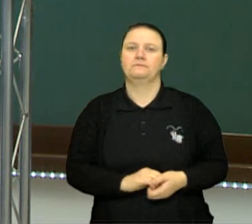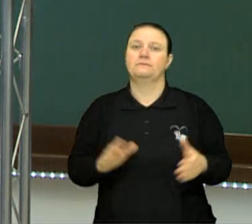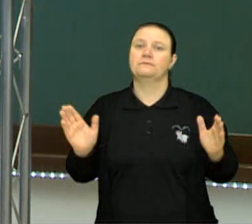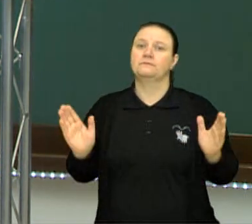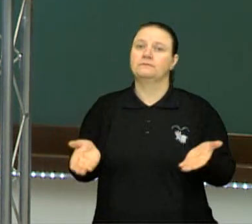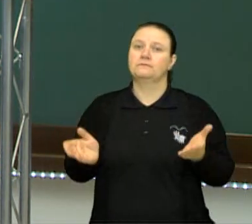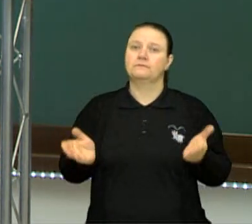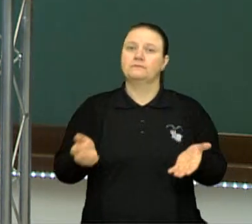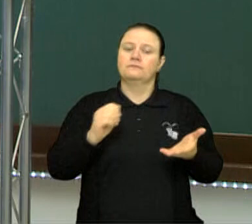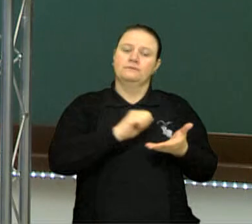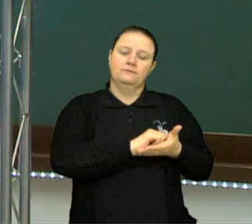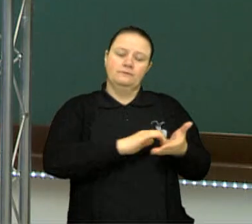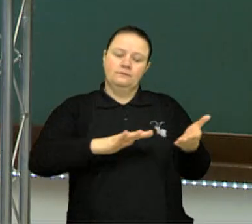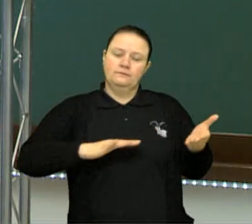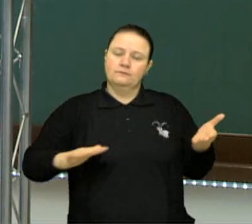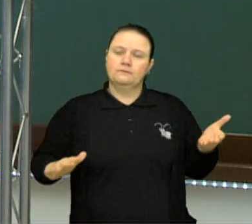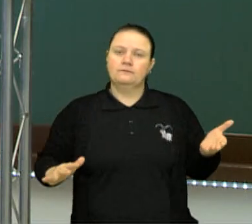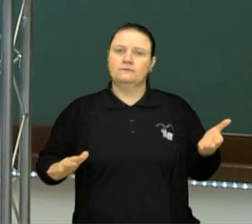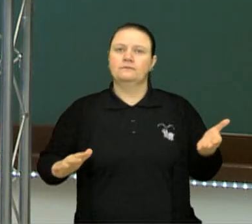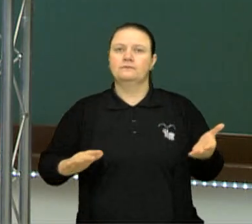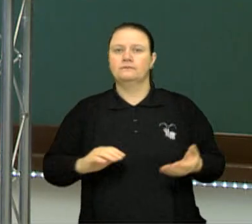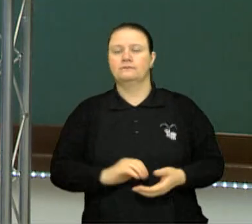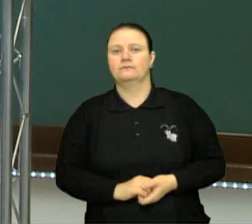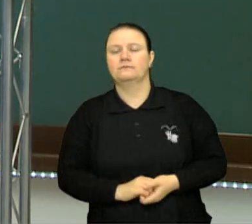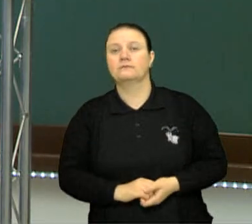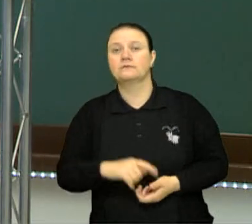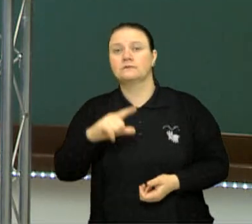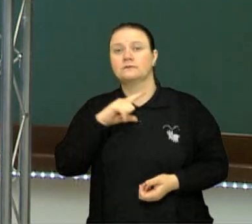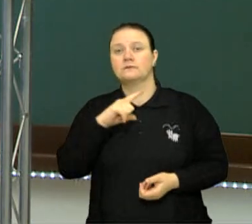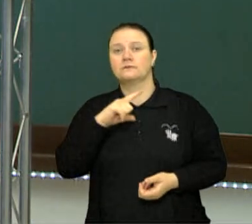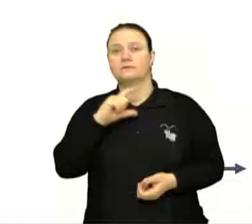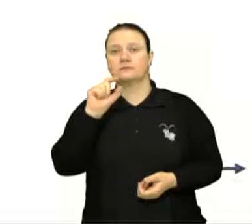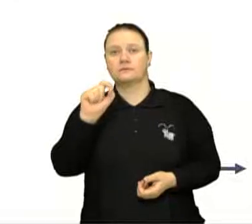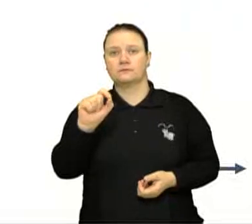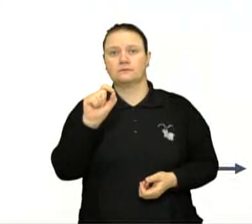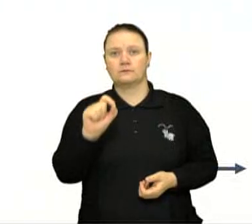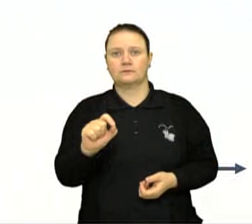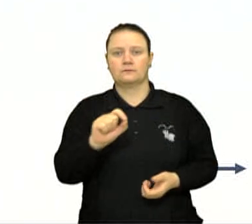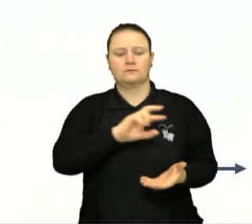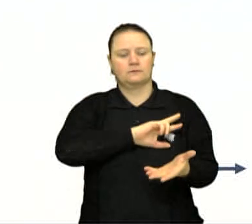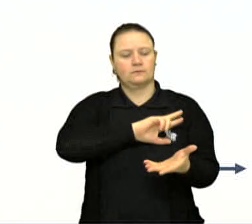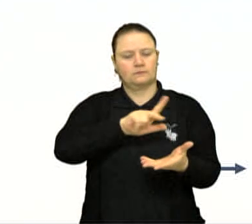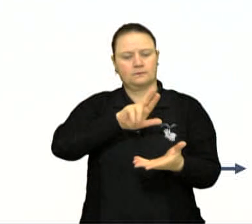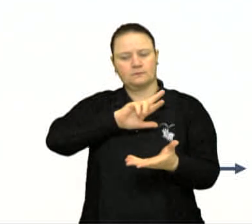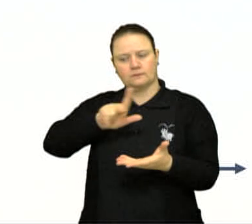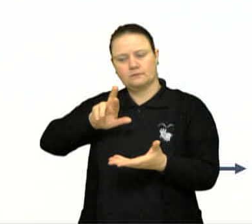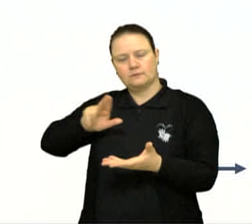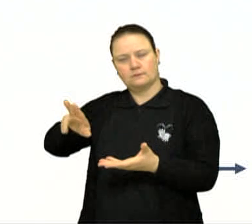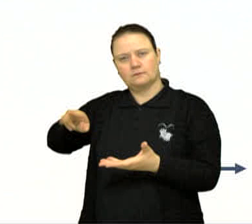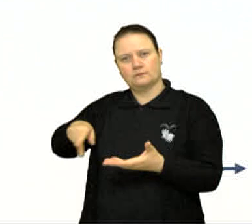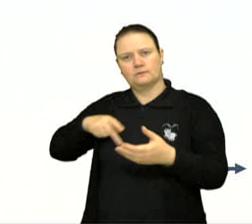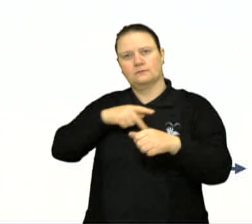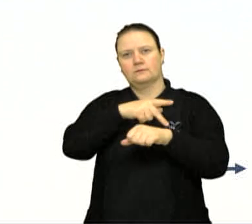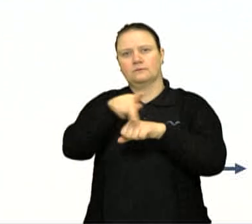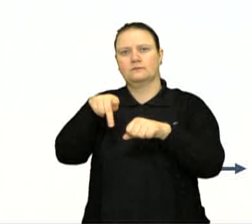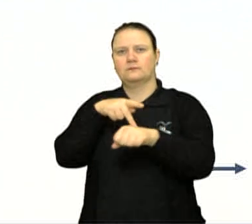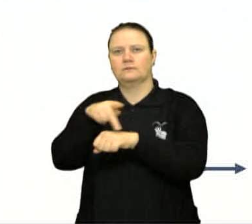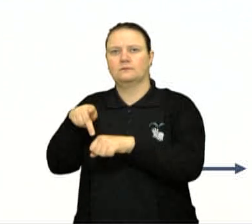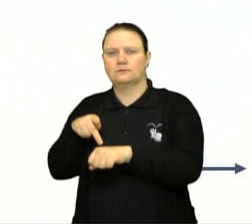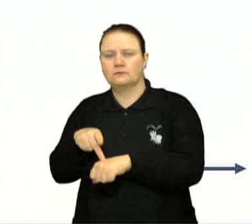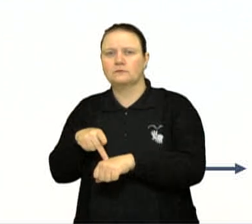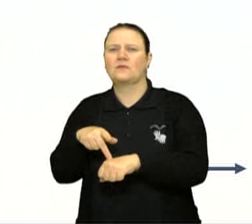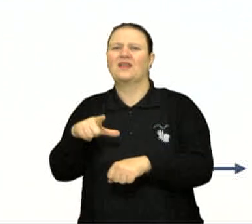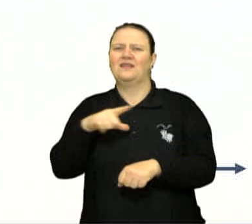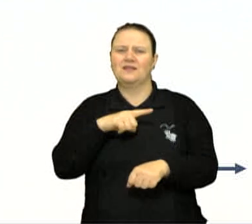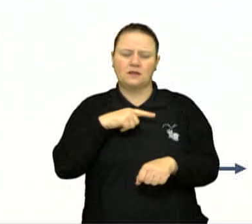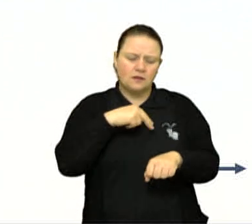Agora mais uma atividadezinha onde consta o seguinte: em diversas partes do planeta existem nações reivindicando